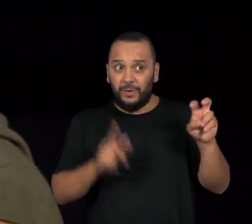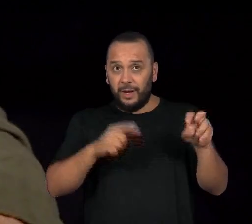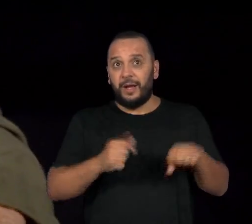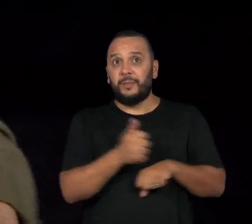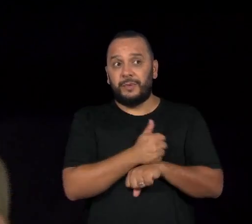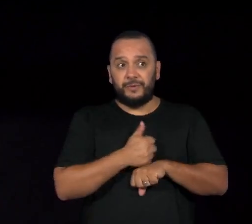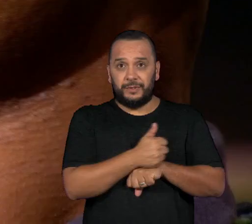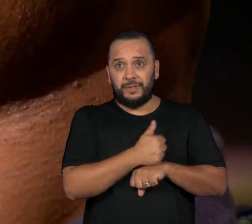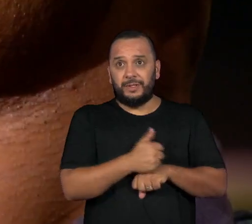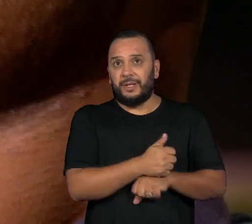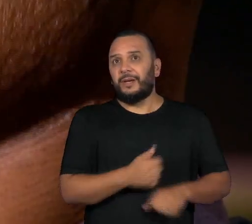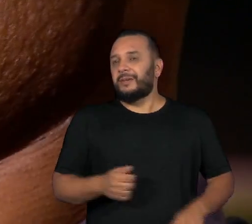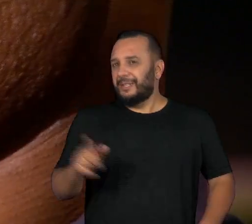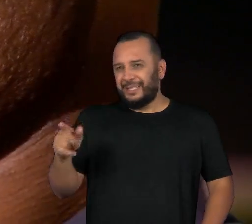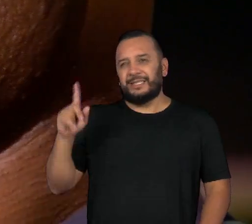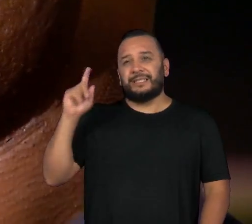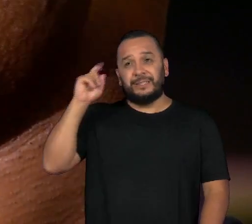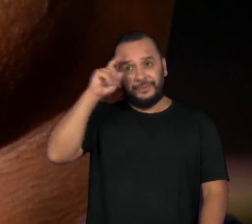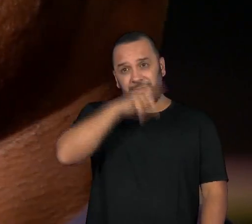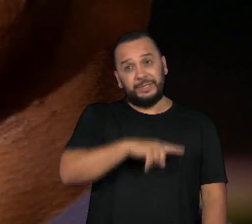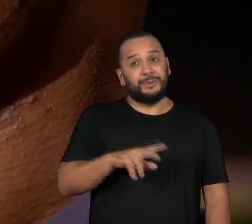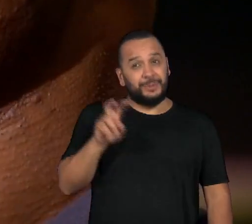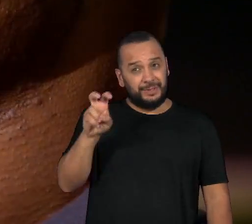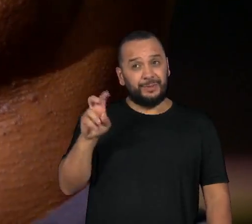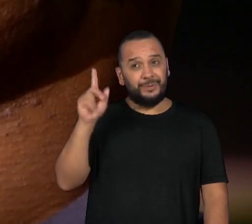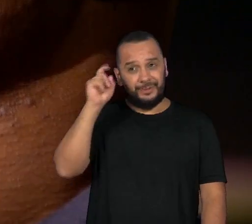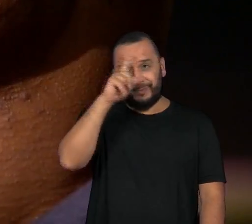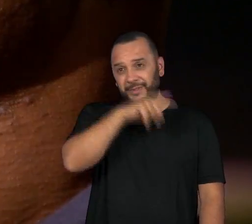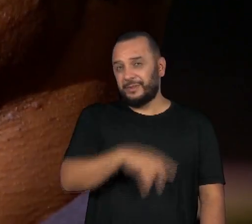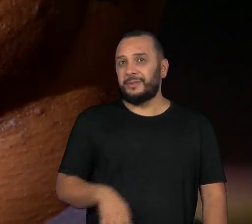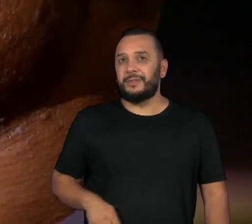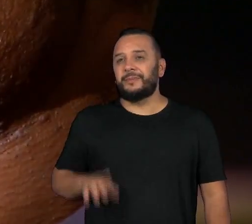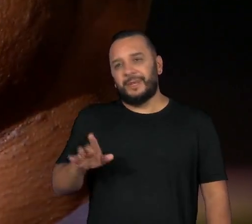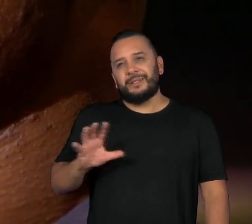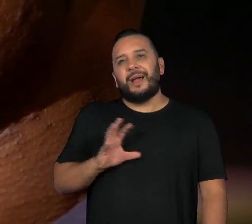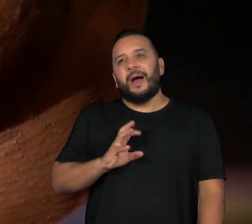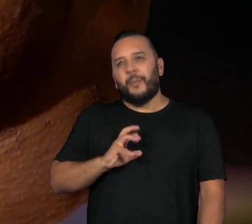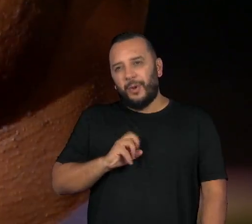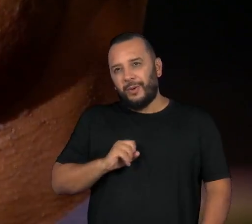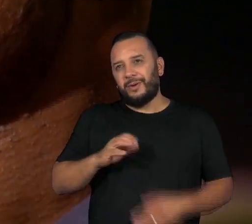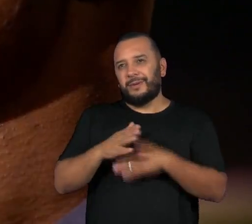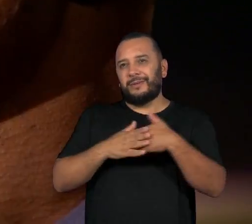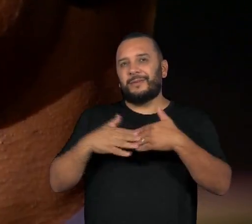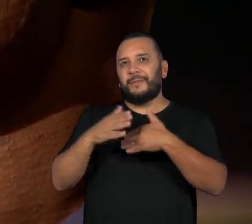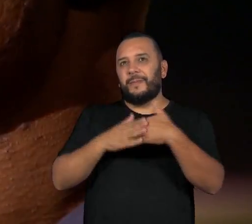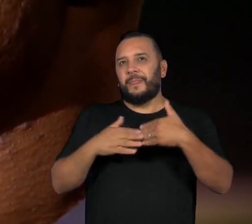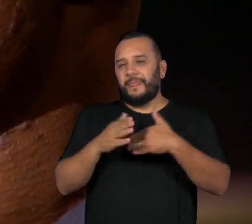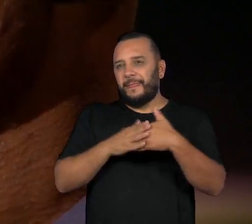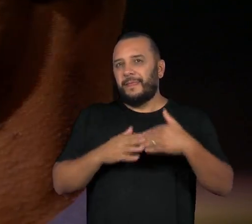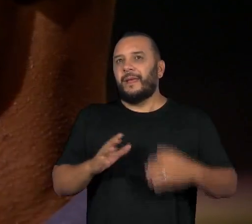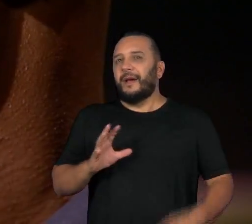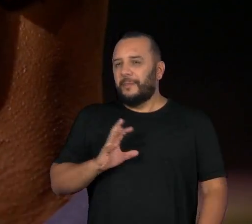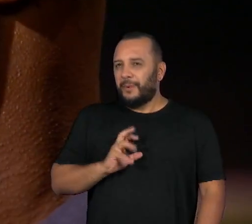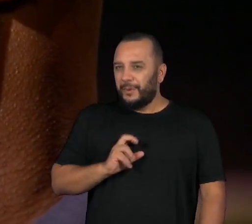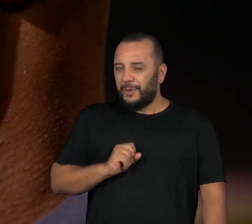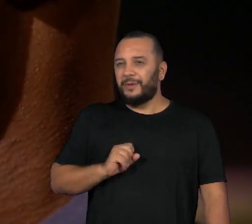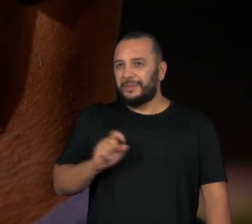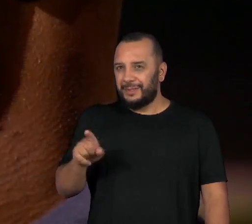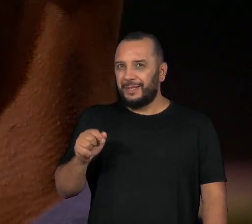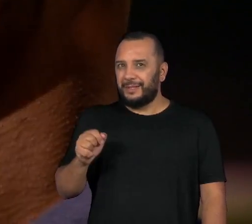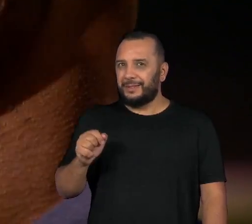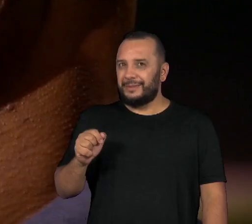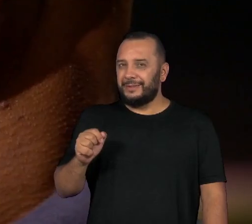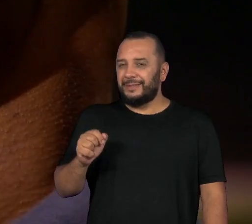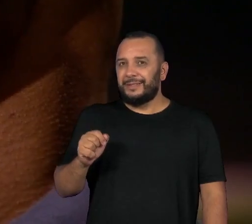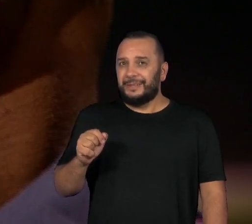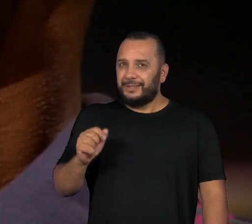profissional, eu diria. Eles são terríveis. Terríveis. Mas são amorosos. São amorosos e são muito unidos, né? Uma coisa que...